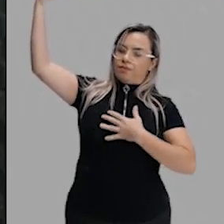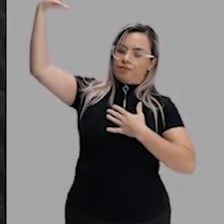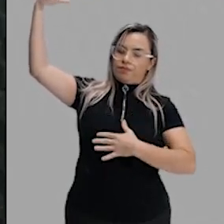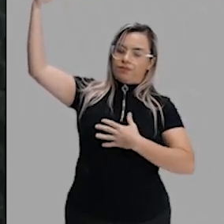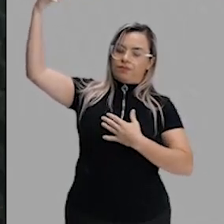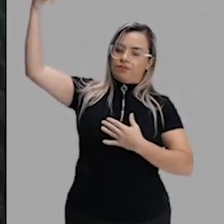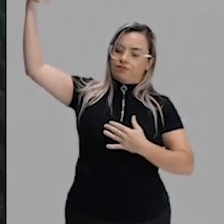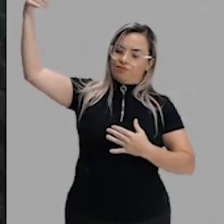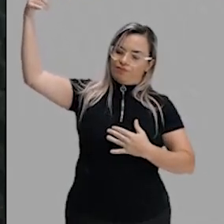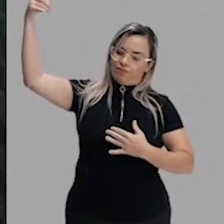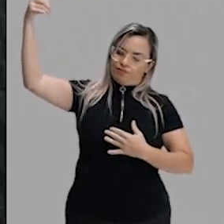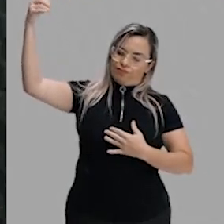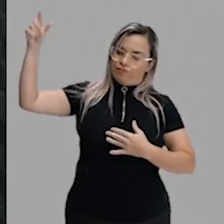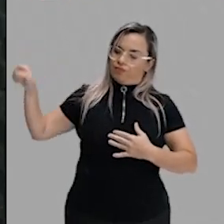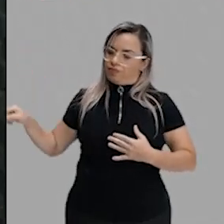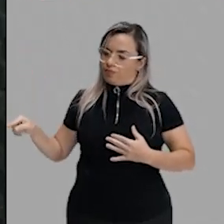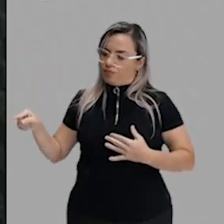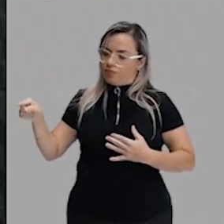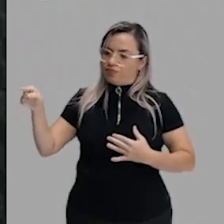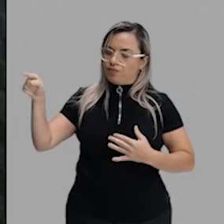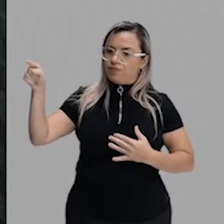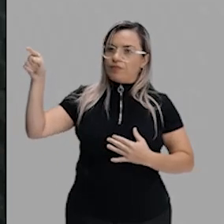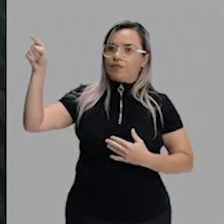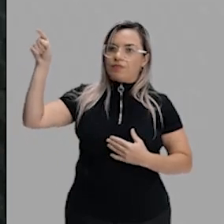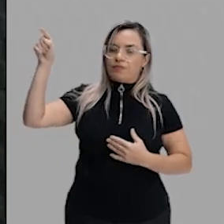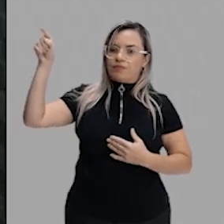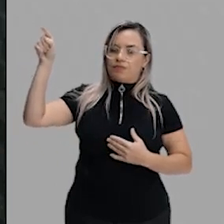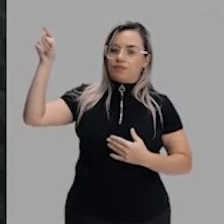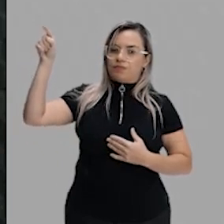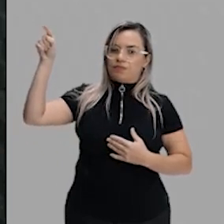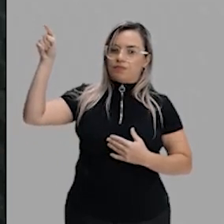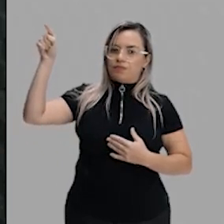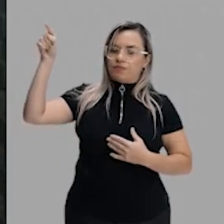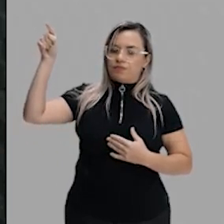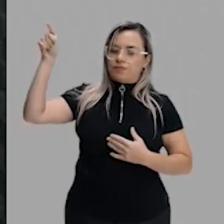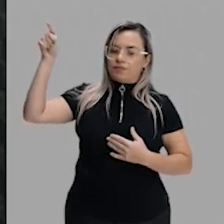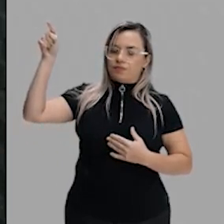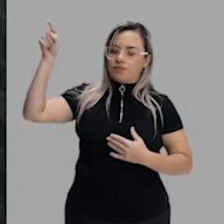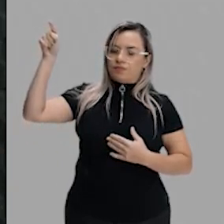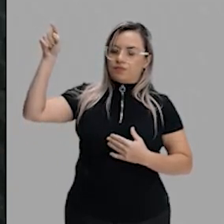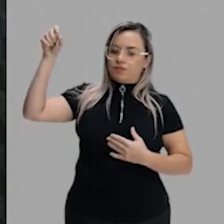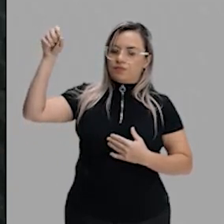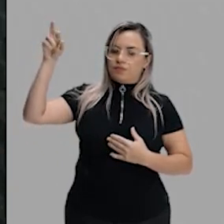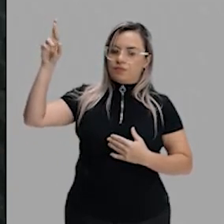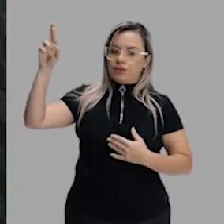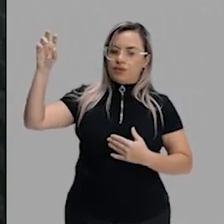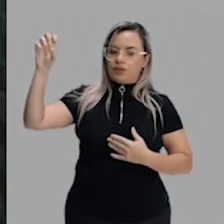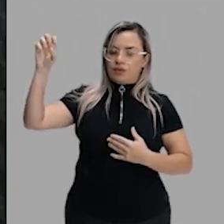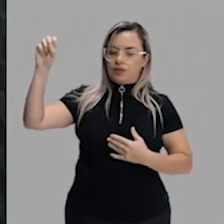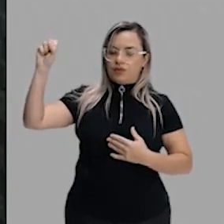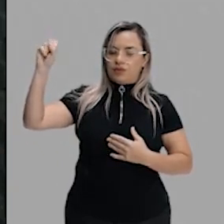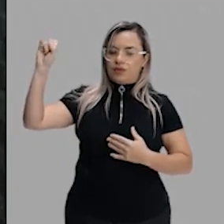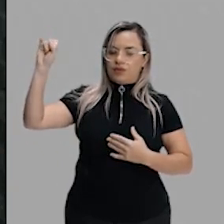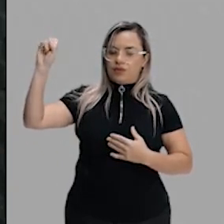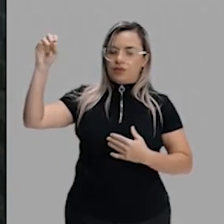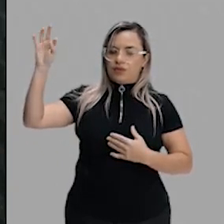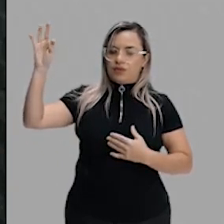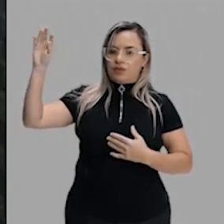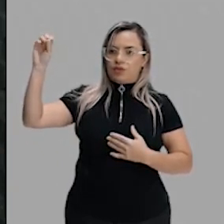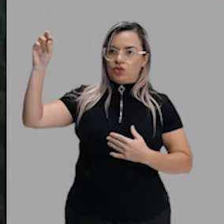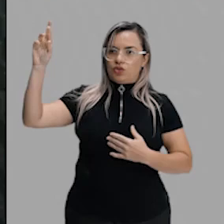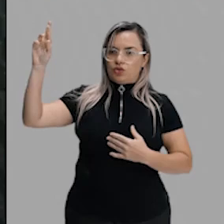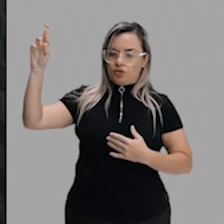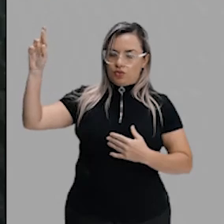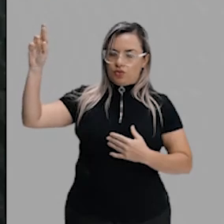quando a corrente elétrica passar lá pelo resistor, né, pelo fiozinho que tem dentro do chuveiro elétrico, ele vai